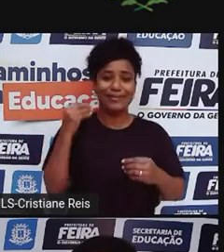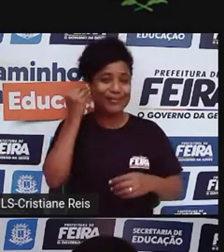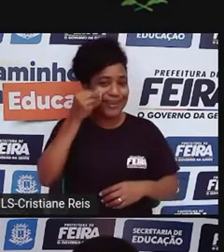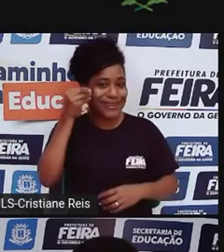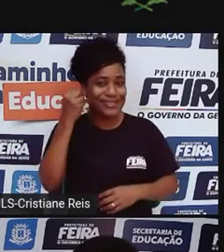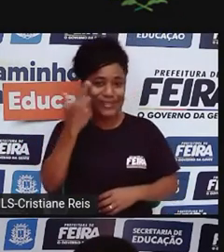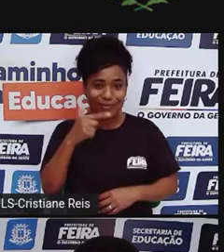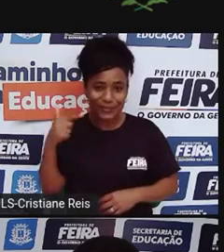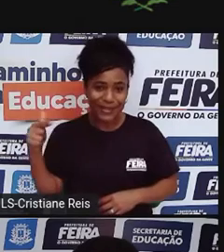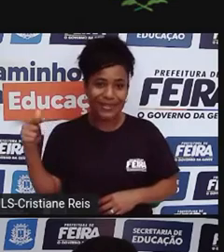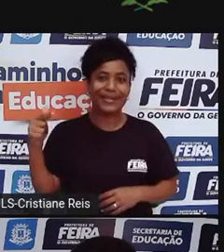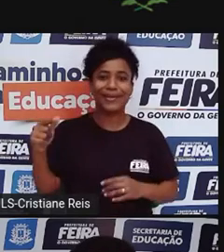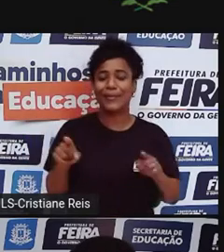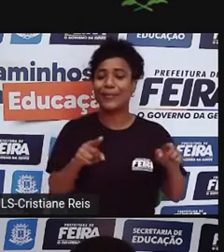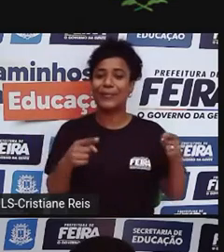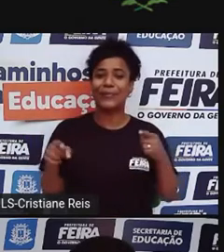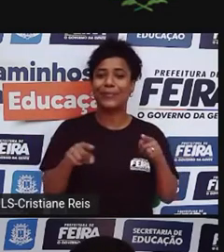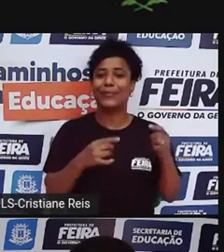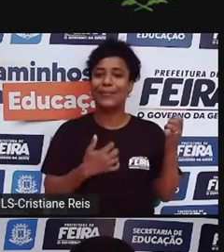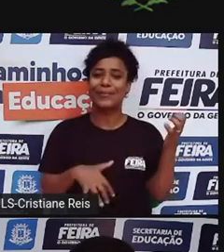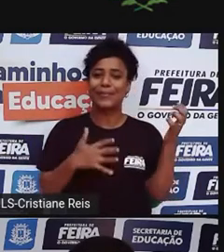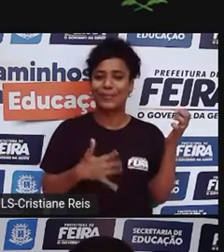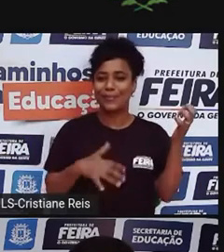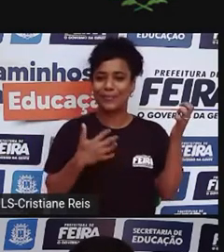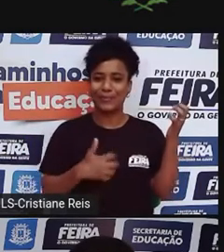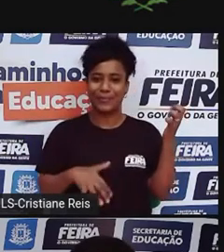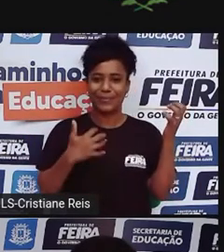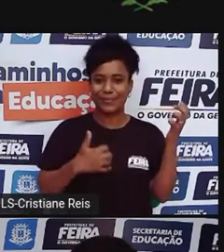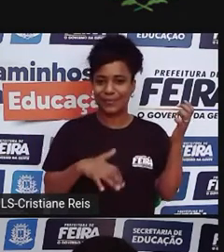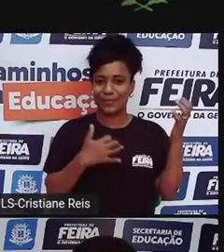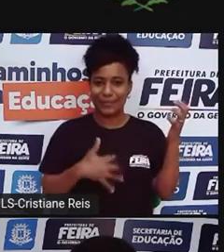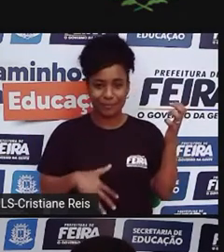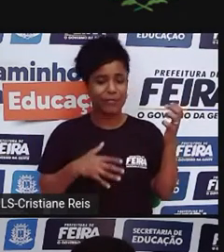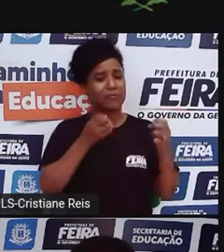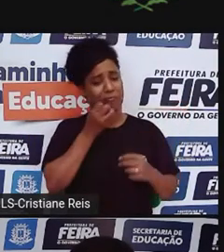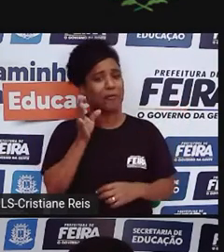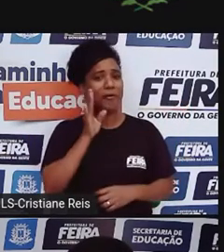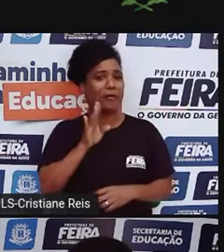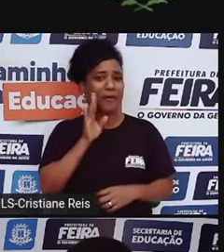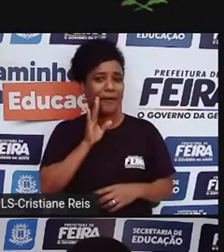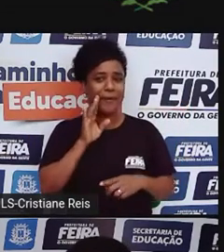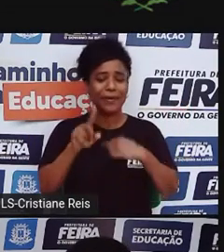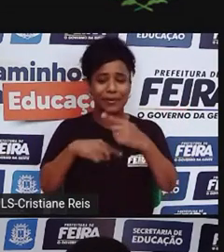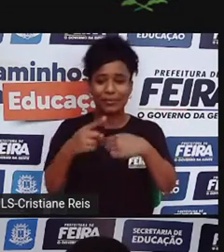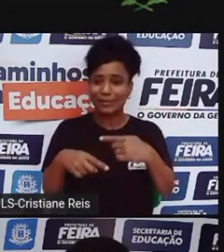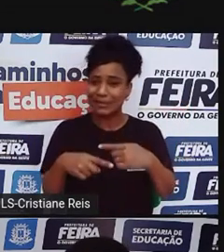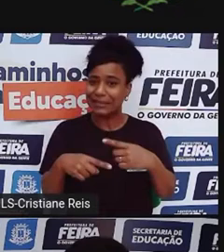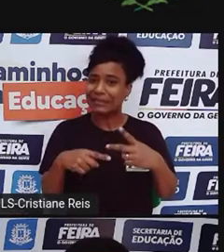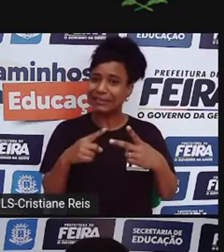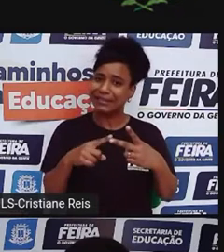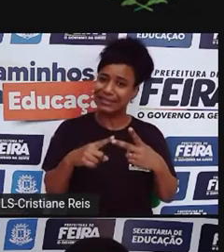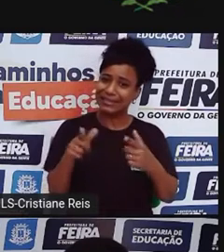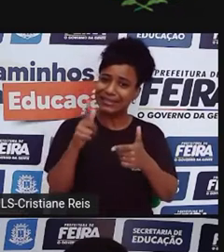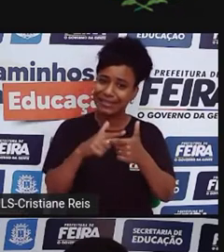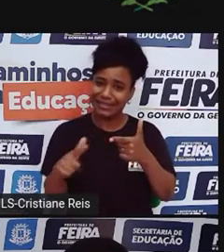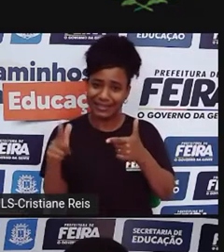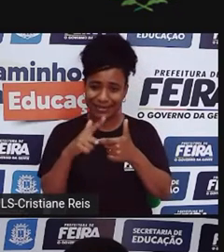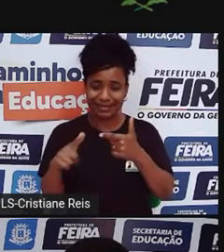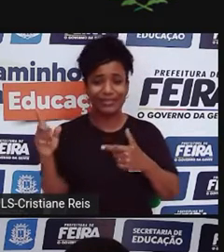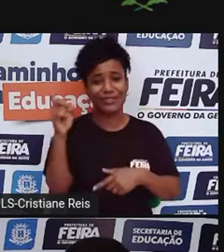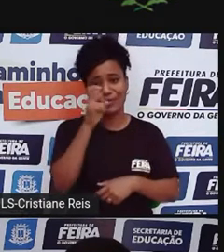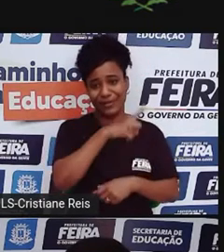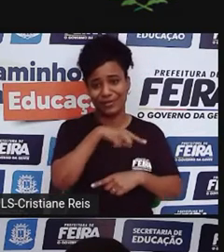violão no primeiro dia, massa, legal. No segundo dia já não estava muito legal, e eu não tinha material nenhum. Eu sempre tive facilidade